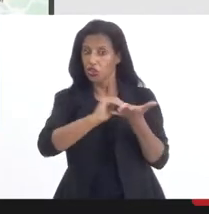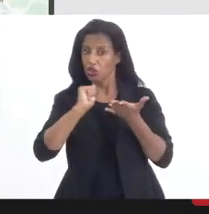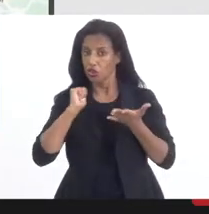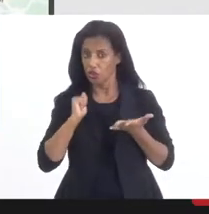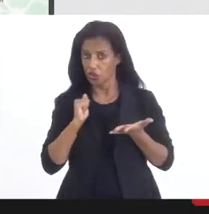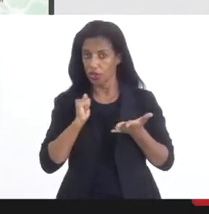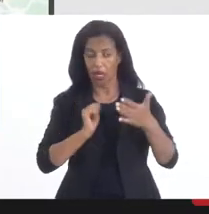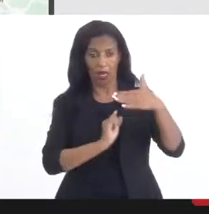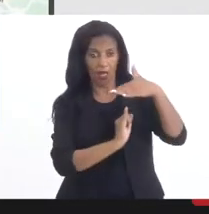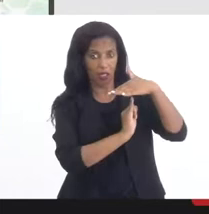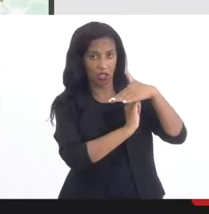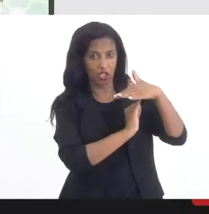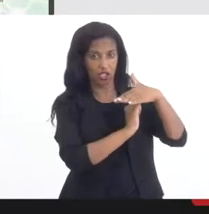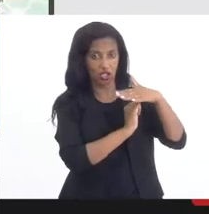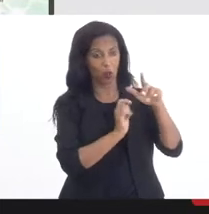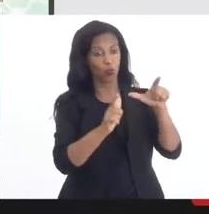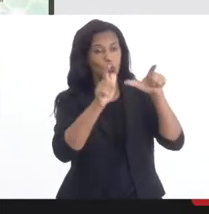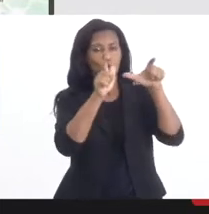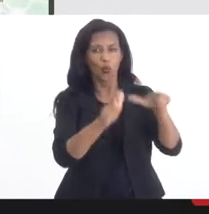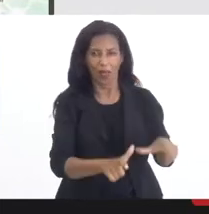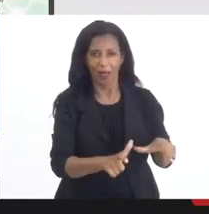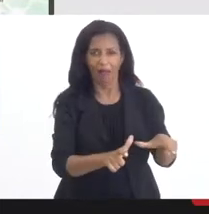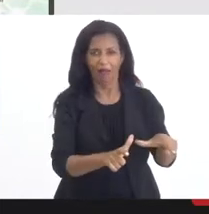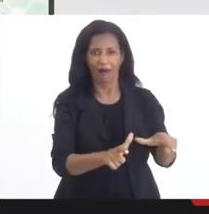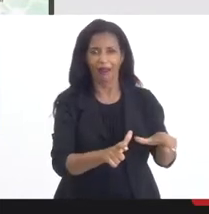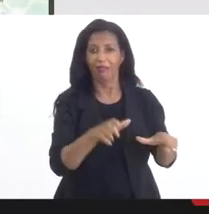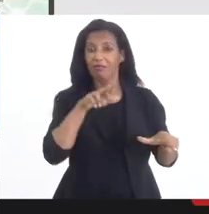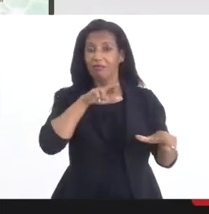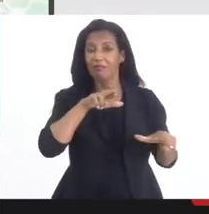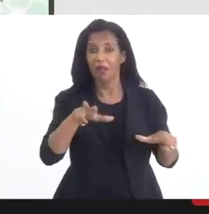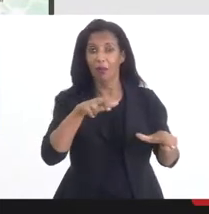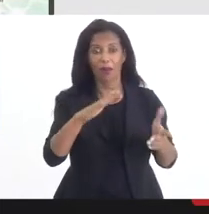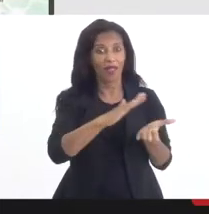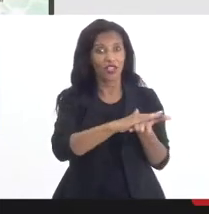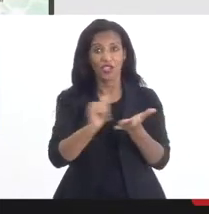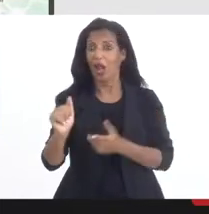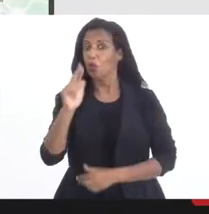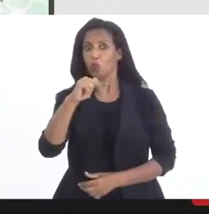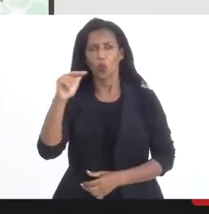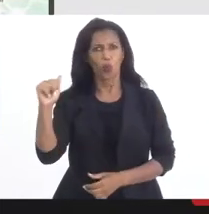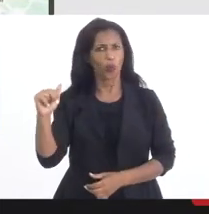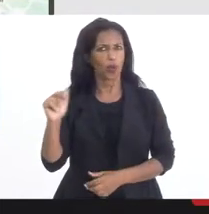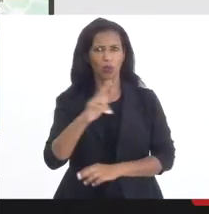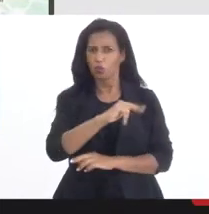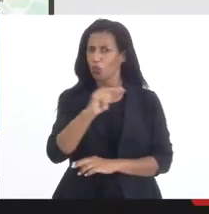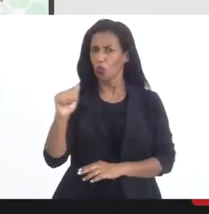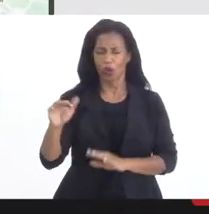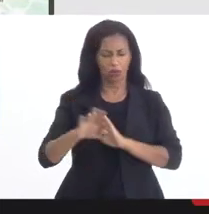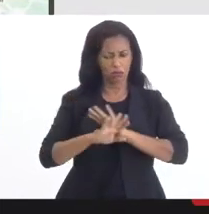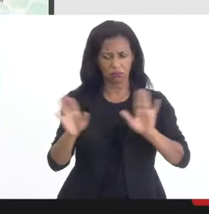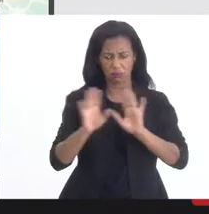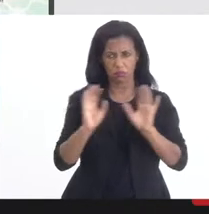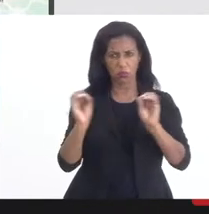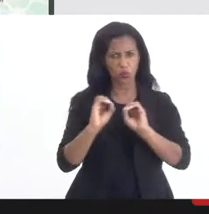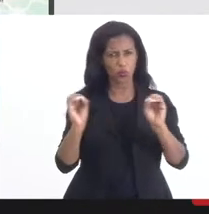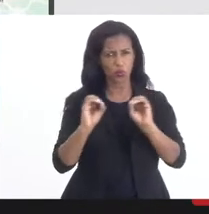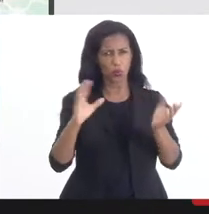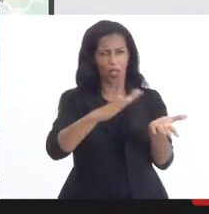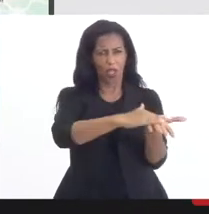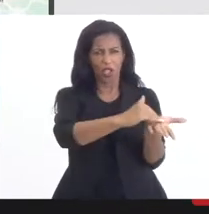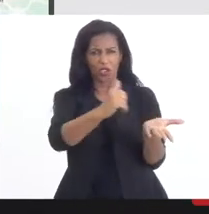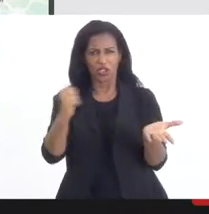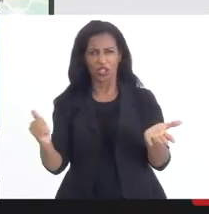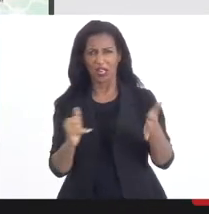a instituição da Zona Oeste. Não é, nunca foi, e nunca será tirar